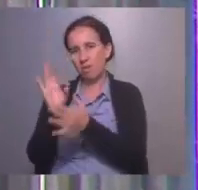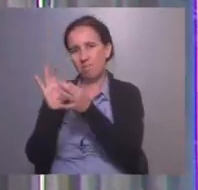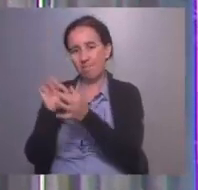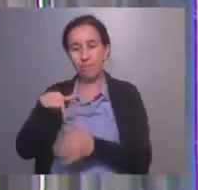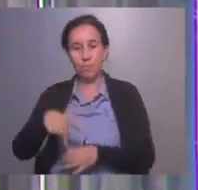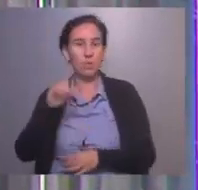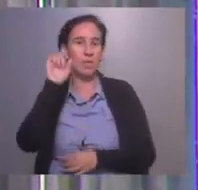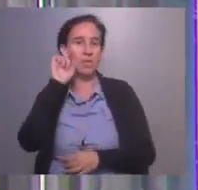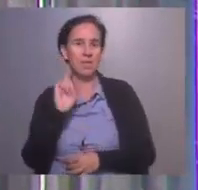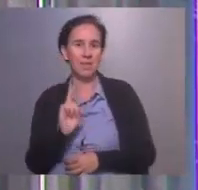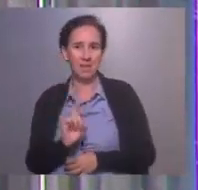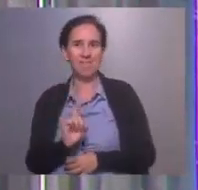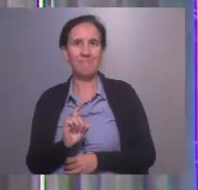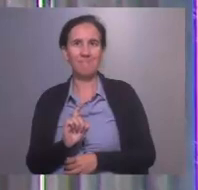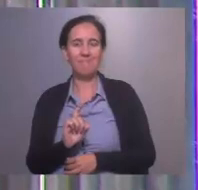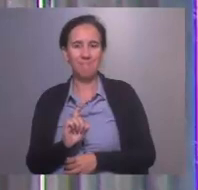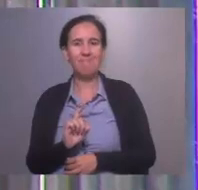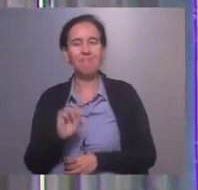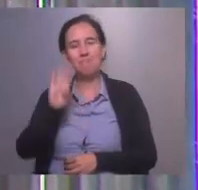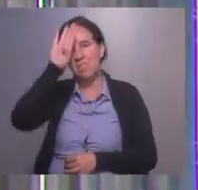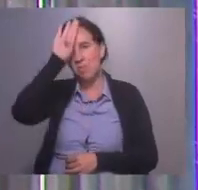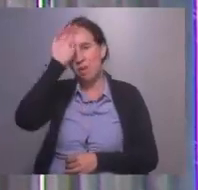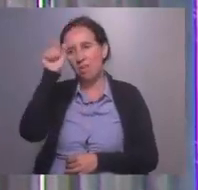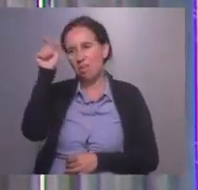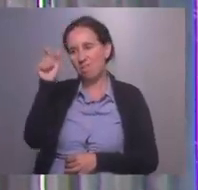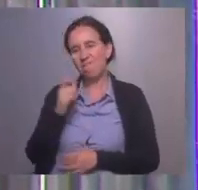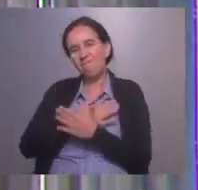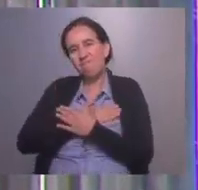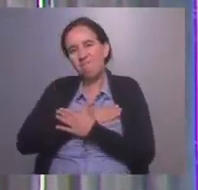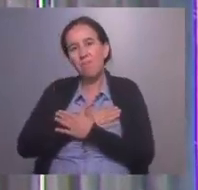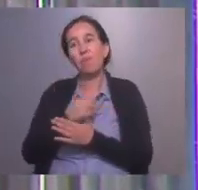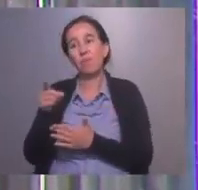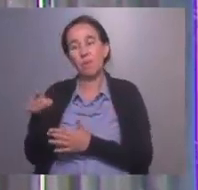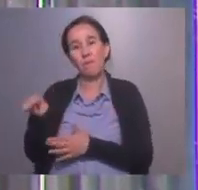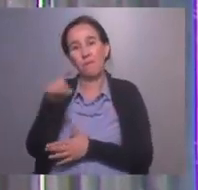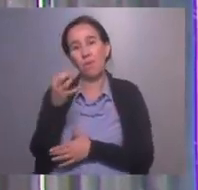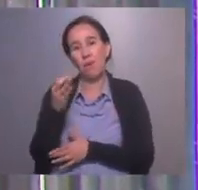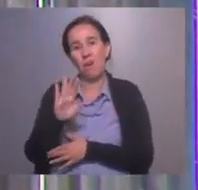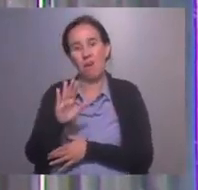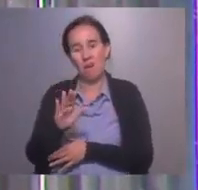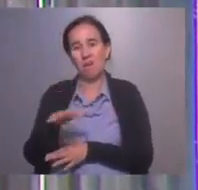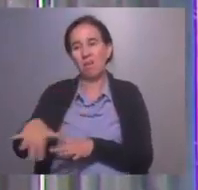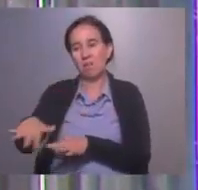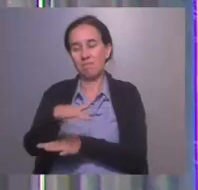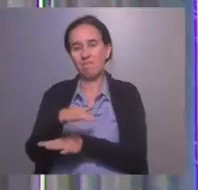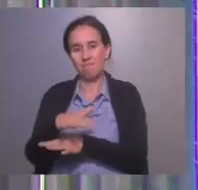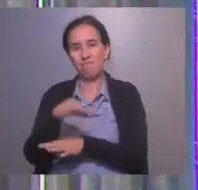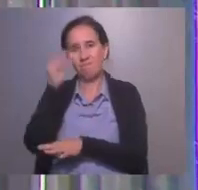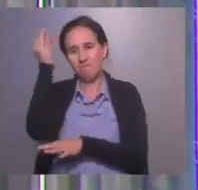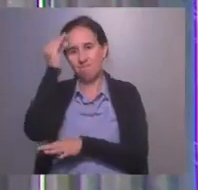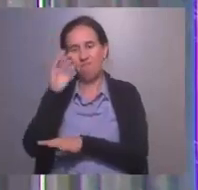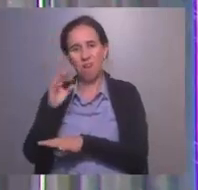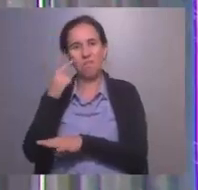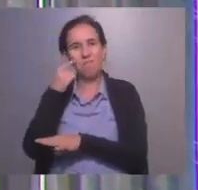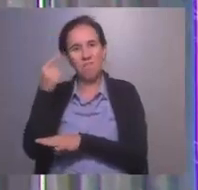neste dia o nosso amado Santo Padre na viagem apostólica que está a realizar. Rezemos